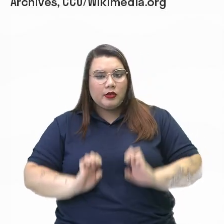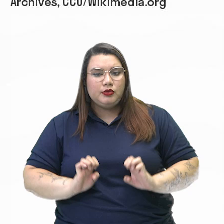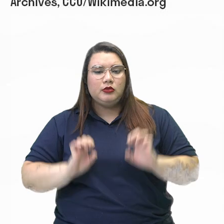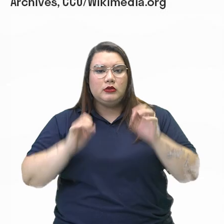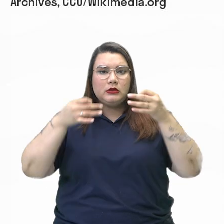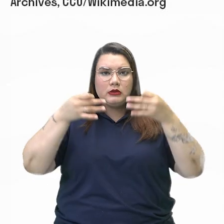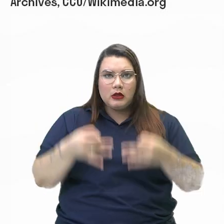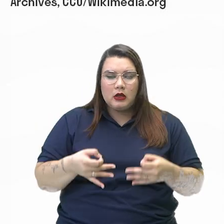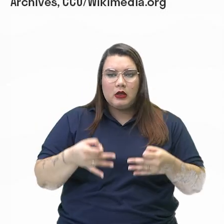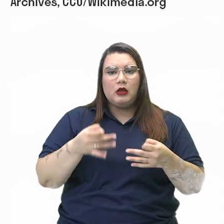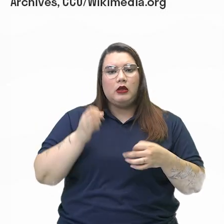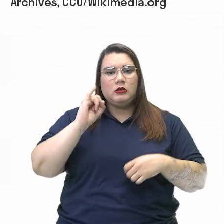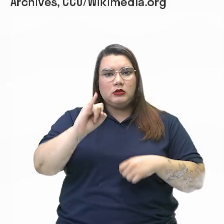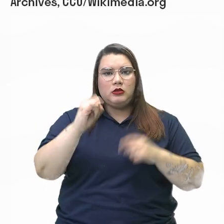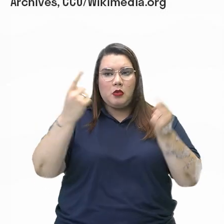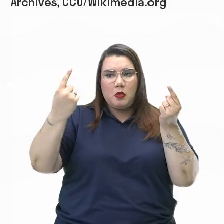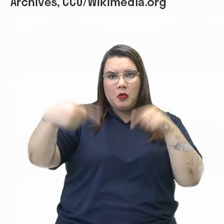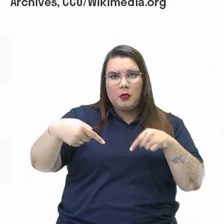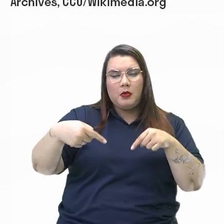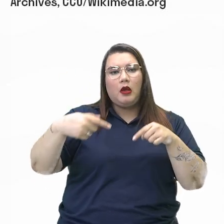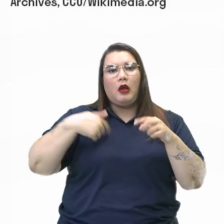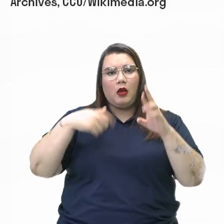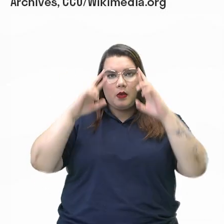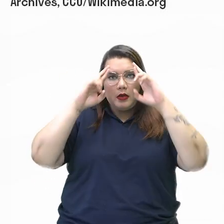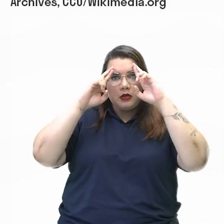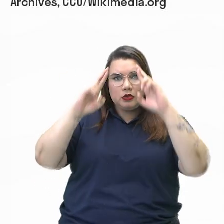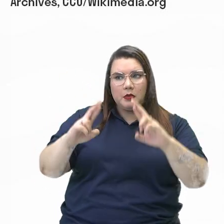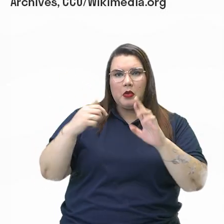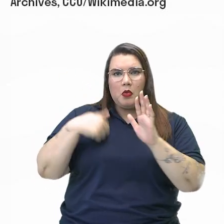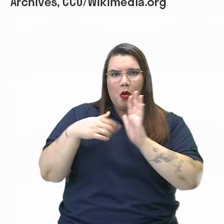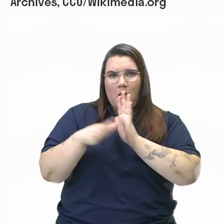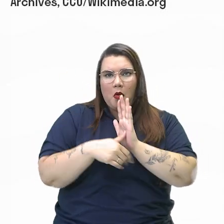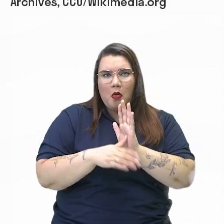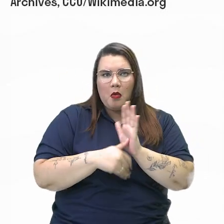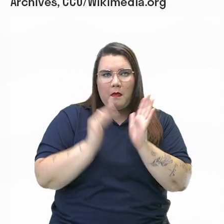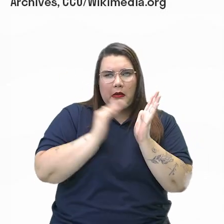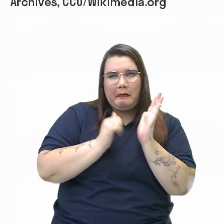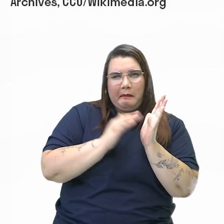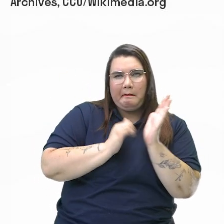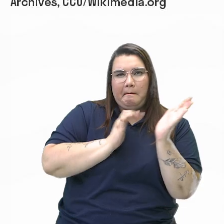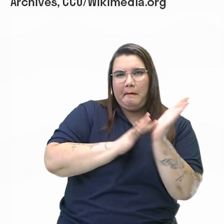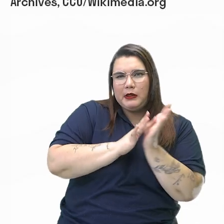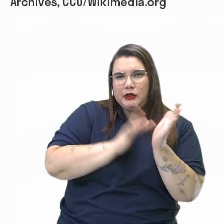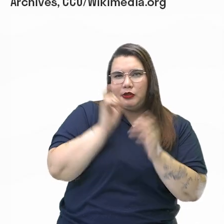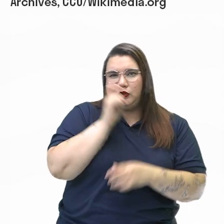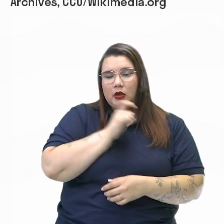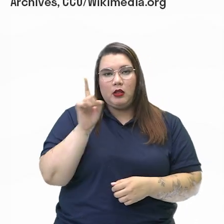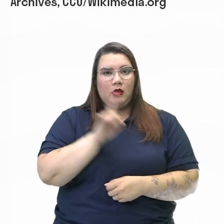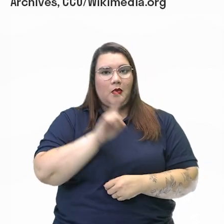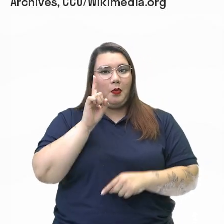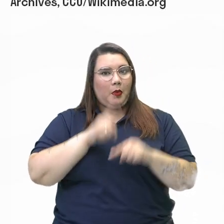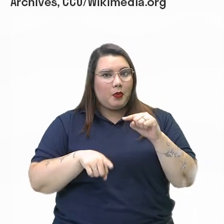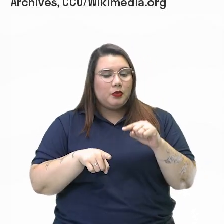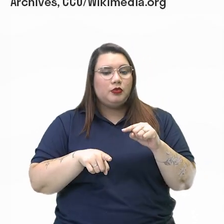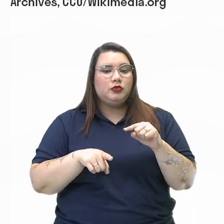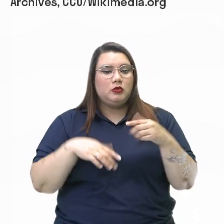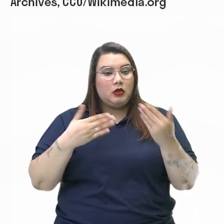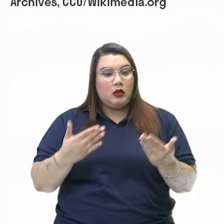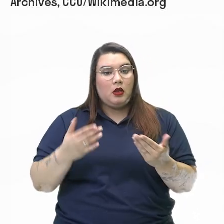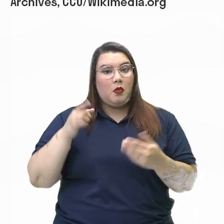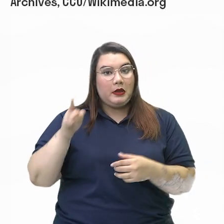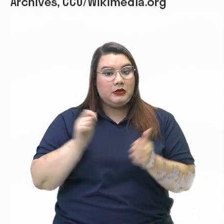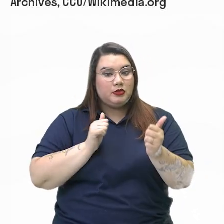hora da competição, respeito principalmente pelo adversário. E aqui a gente já vê o esporte, né, ensinando valores para